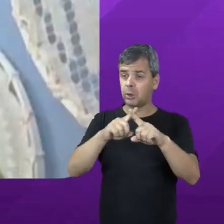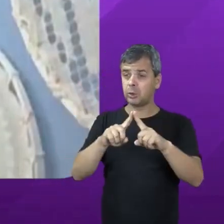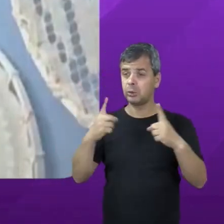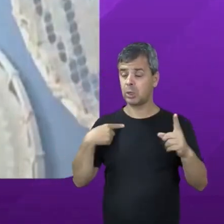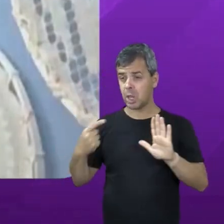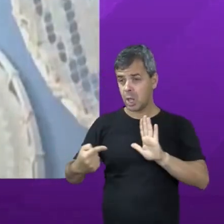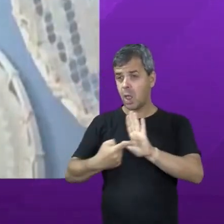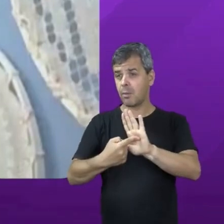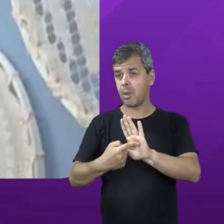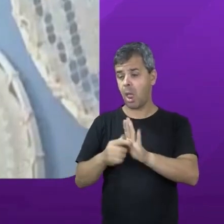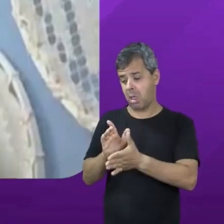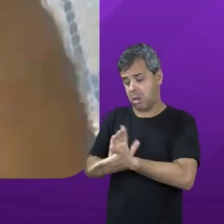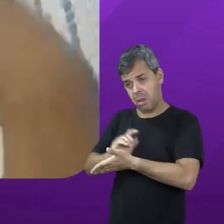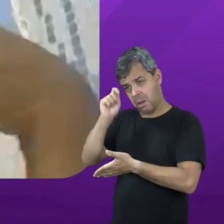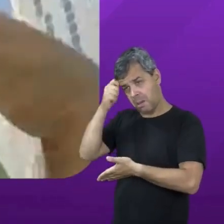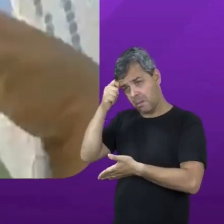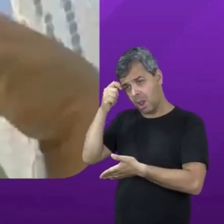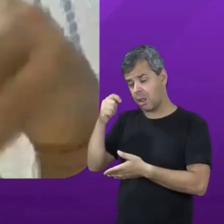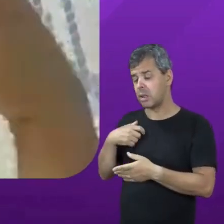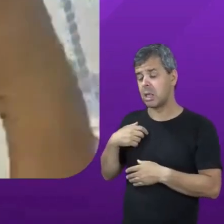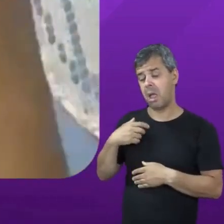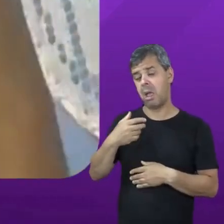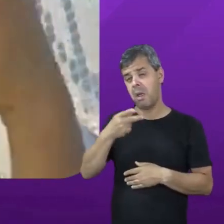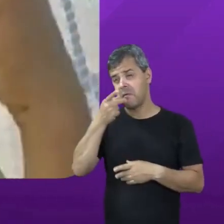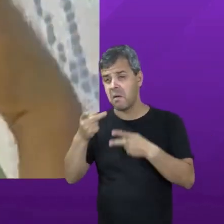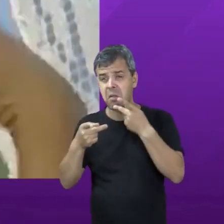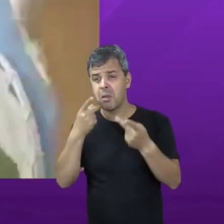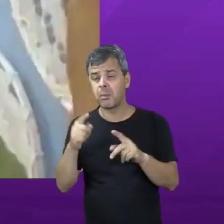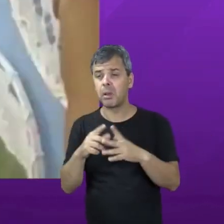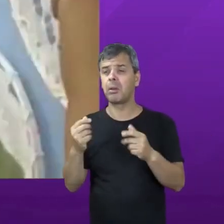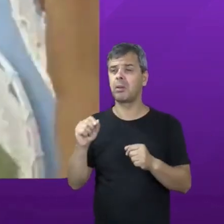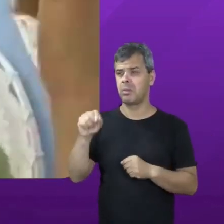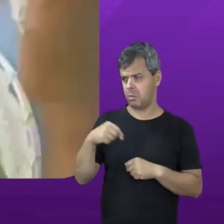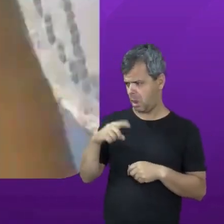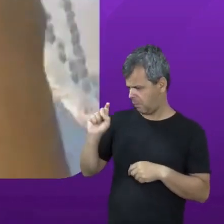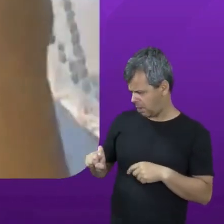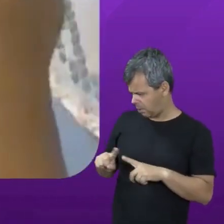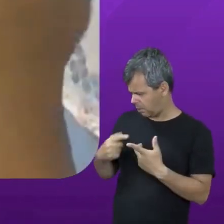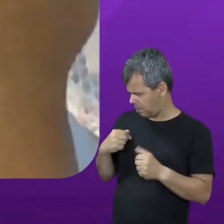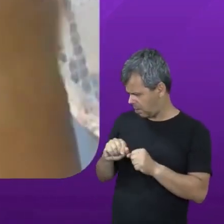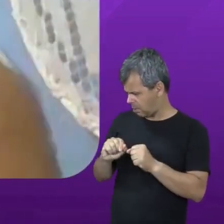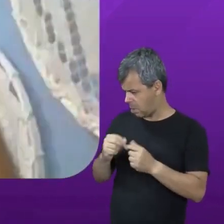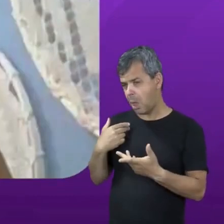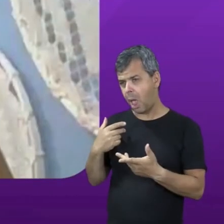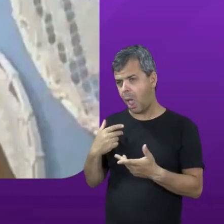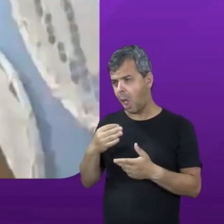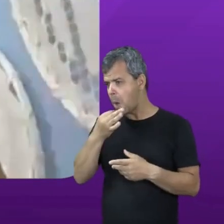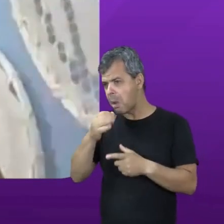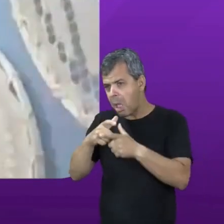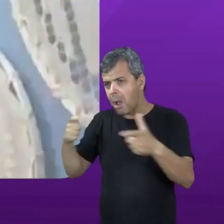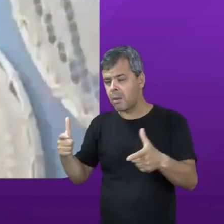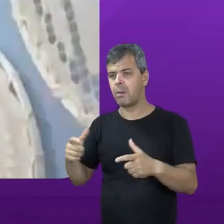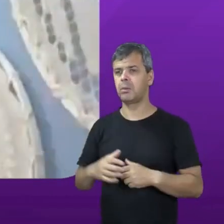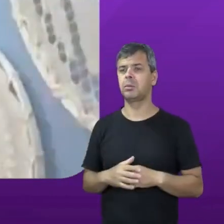de denunciar o racismo, porque essa fala, ela é sempre posta em xeque. Será que foi assim mesmo? Será que não é um exagero, né? Então,